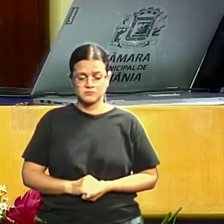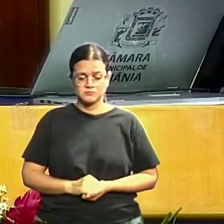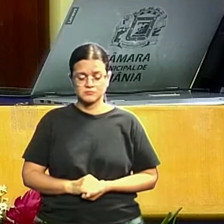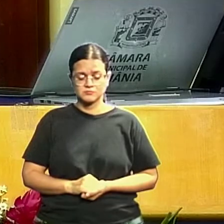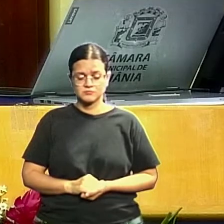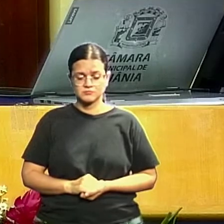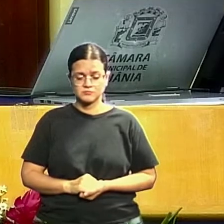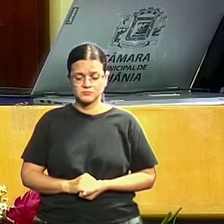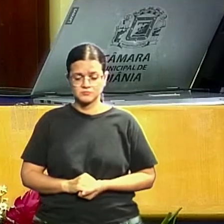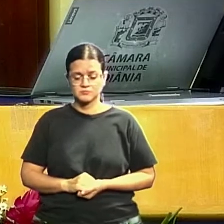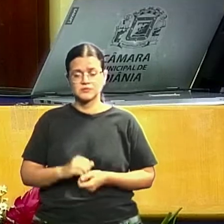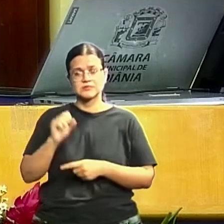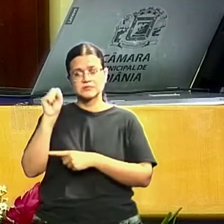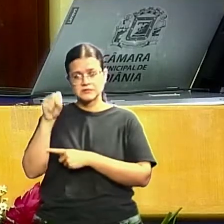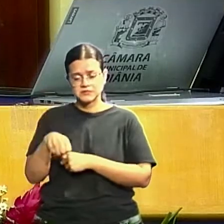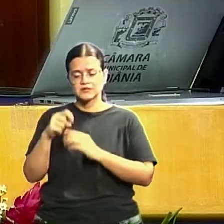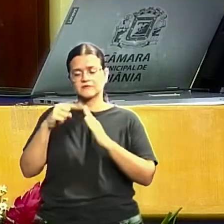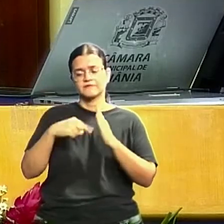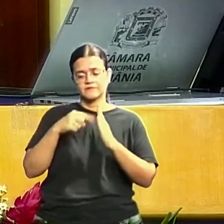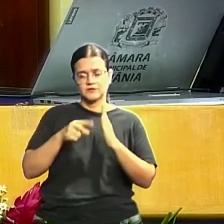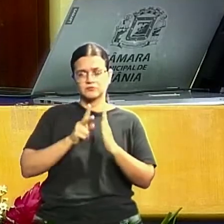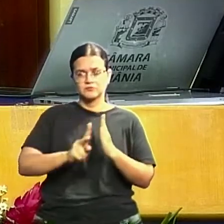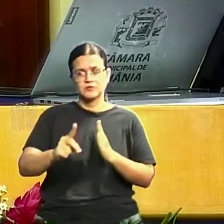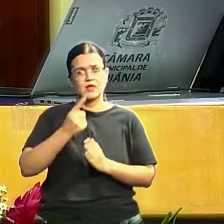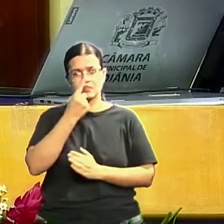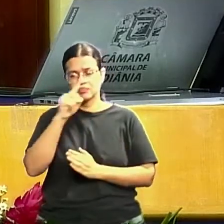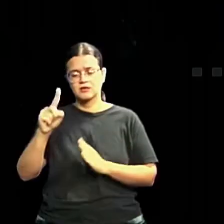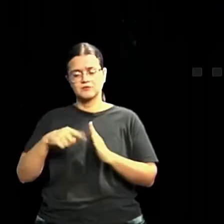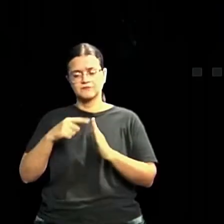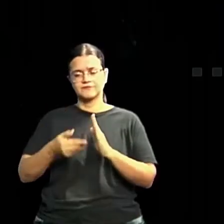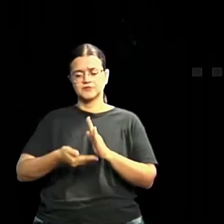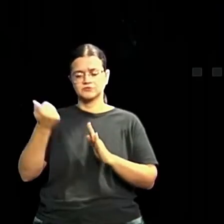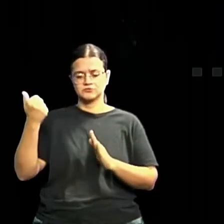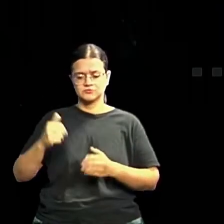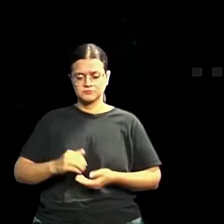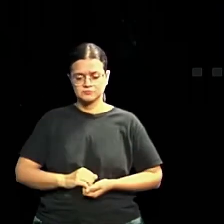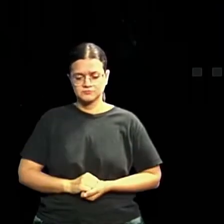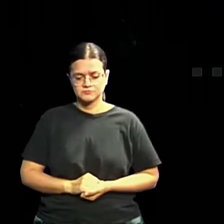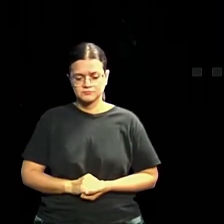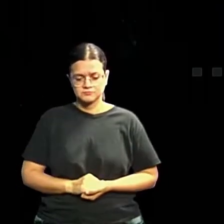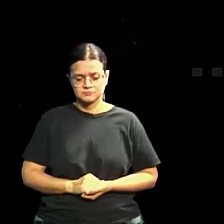Mantenha o seu direito do voto, sim, mantém o veto, não, rejeita o veto.